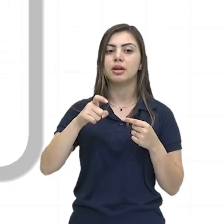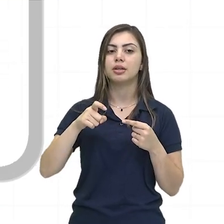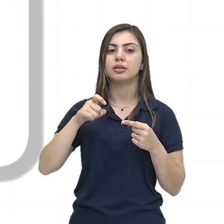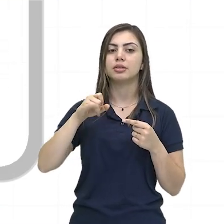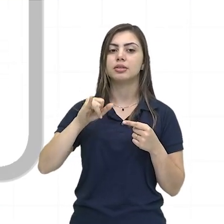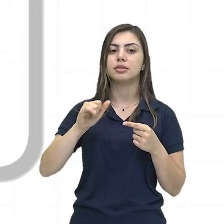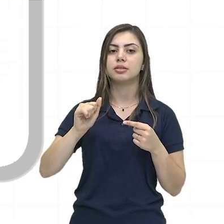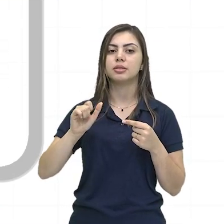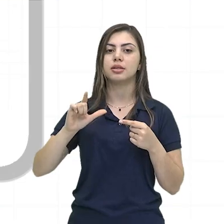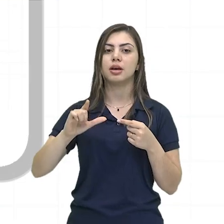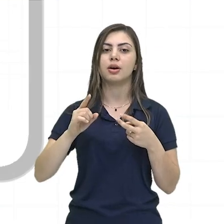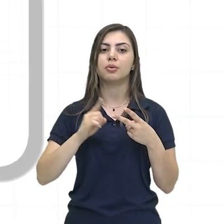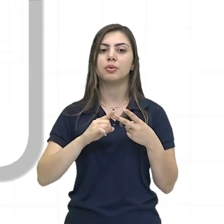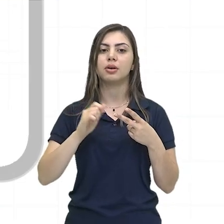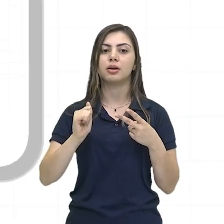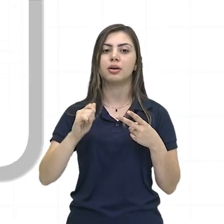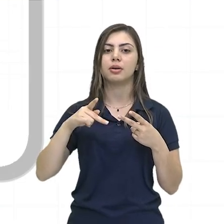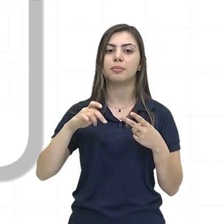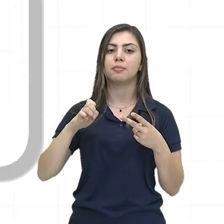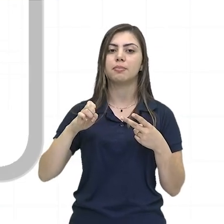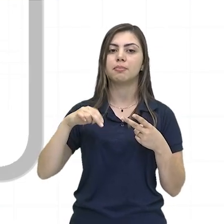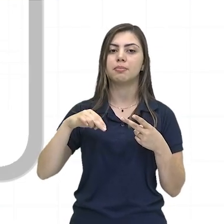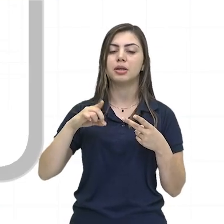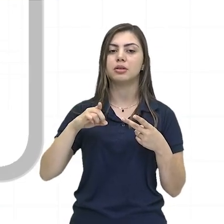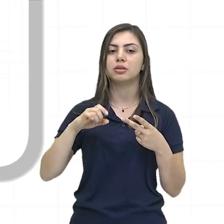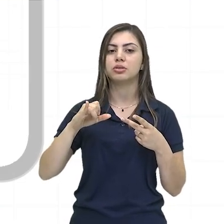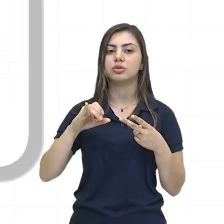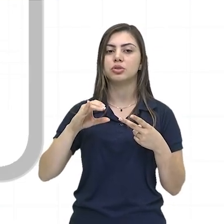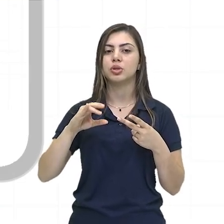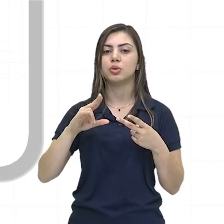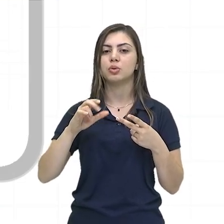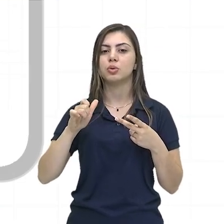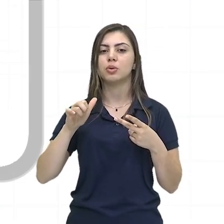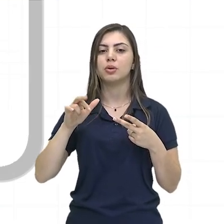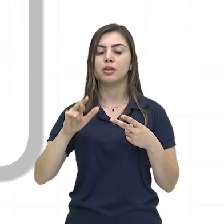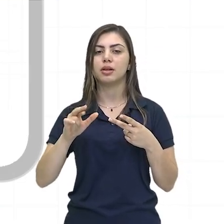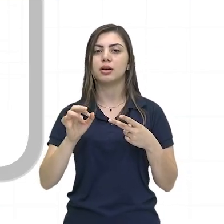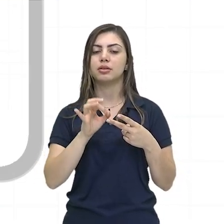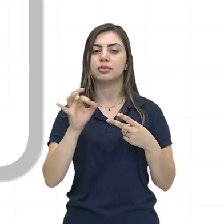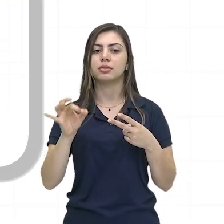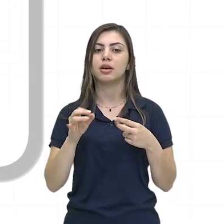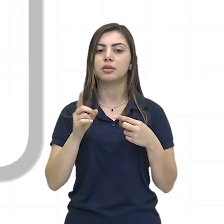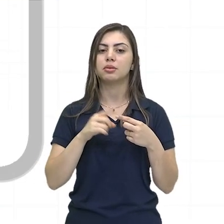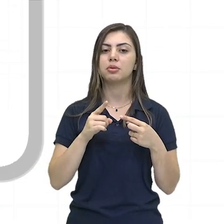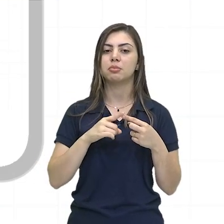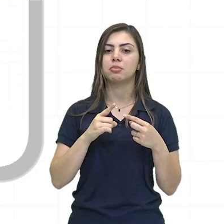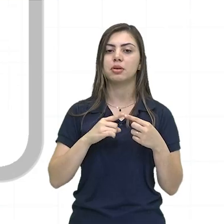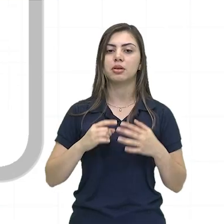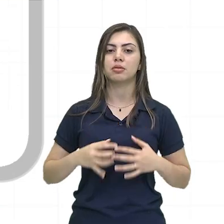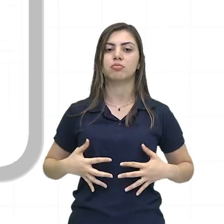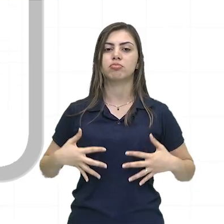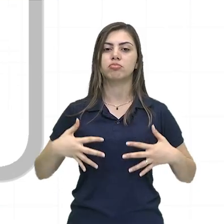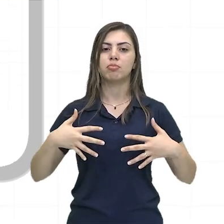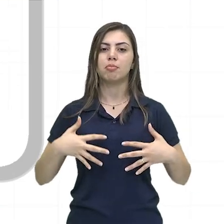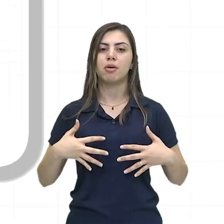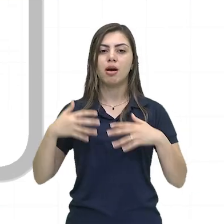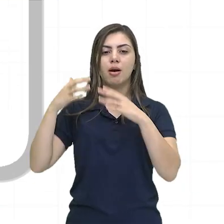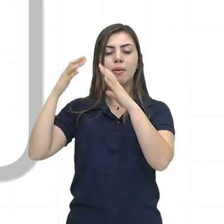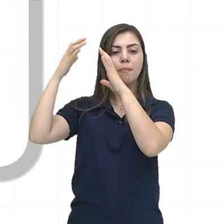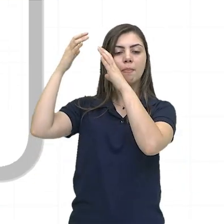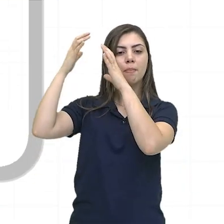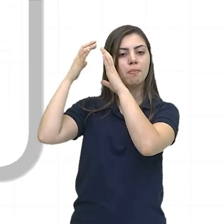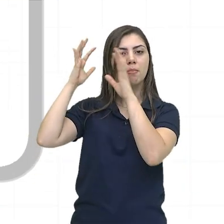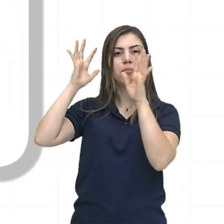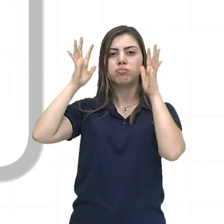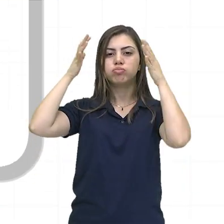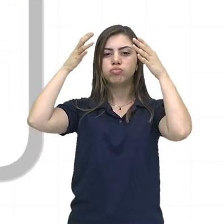sendo apresentado. O axial é o crânio, a coluna vertebral, costelas e externo. E o apendicular,